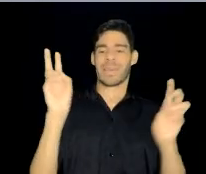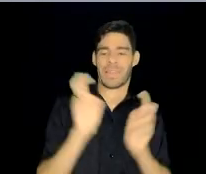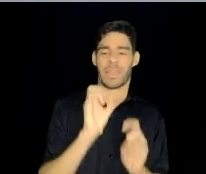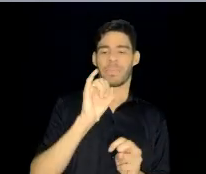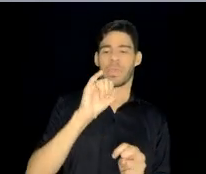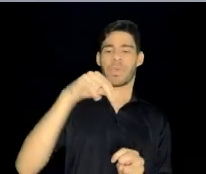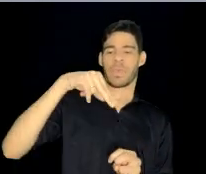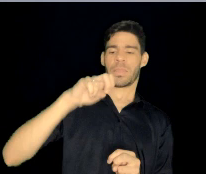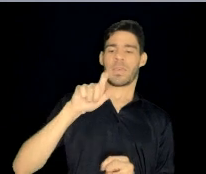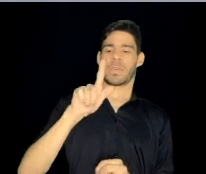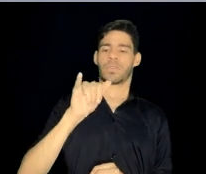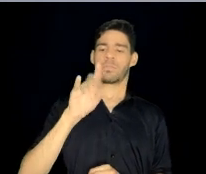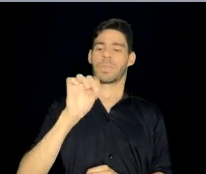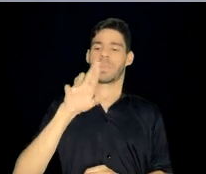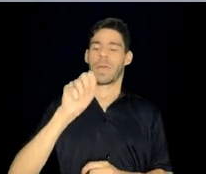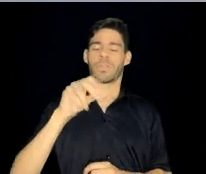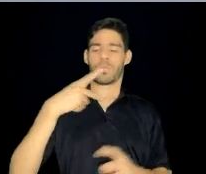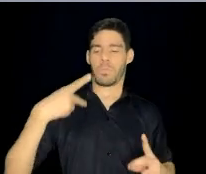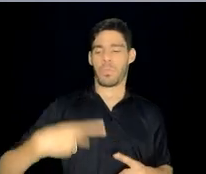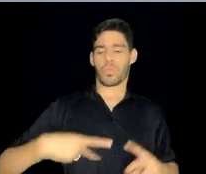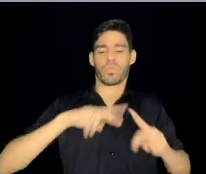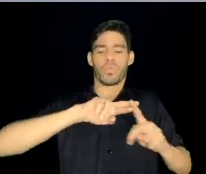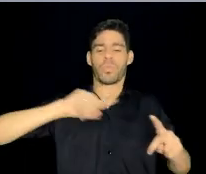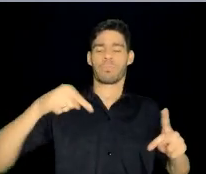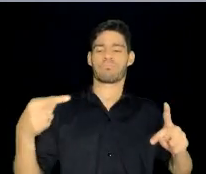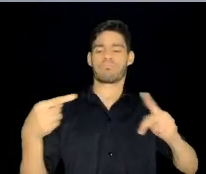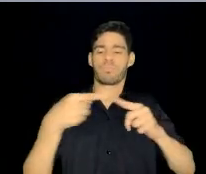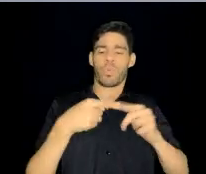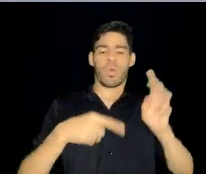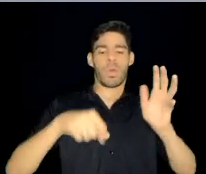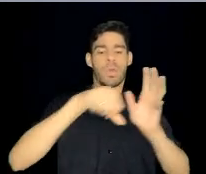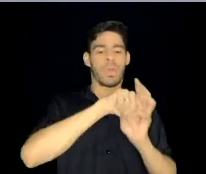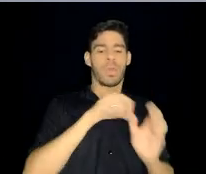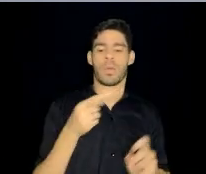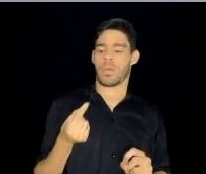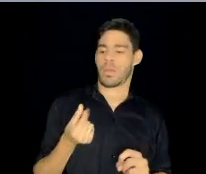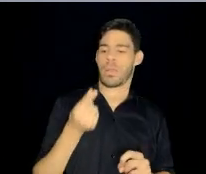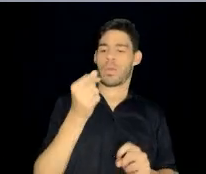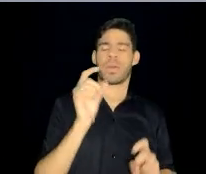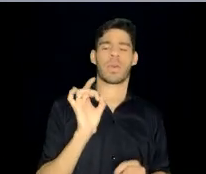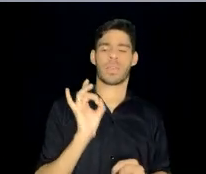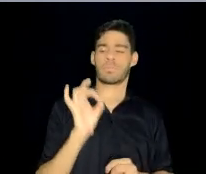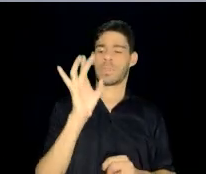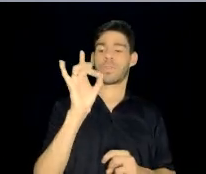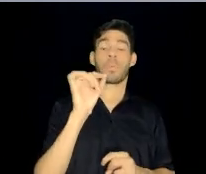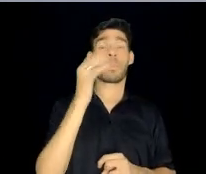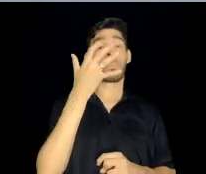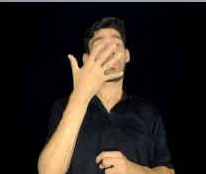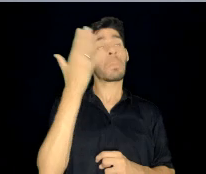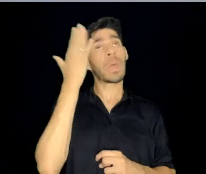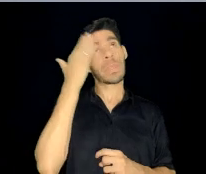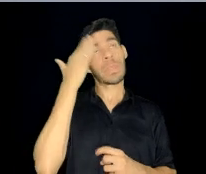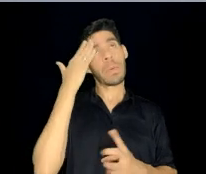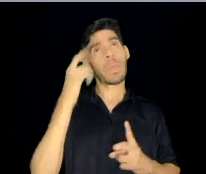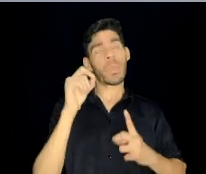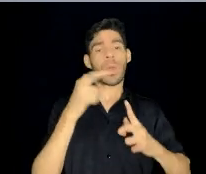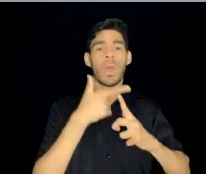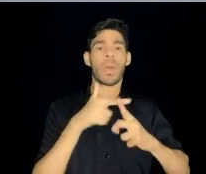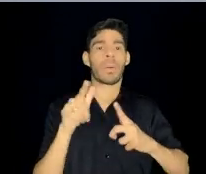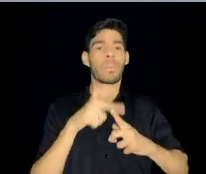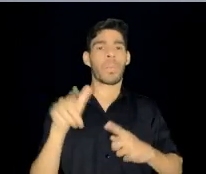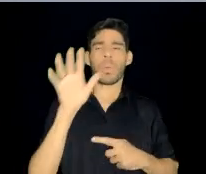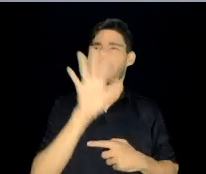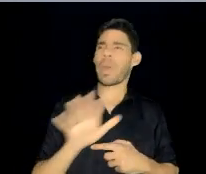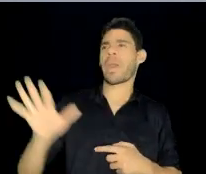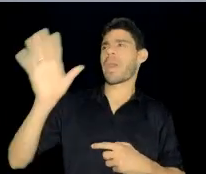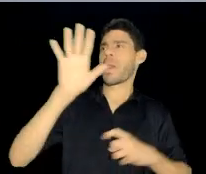da inexigibilidade de conduta diversa em relação a crimes tributários, especialmente levando em consideração